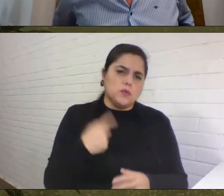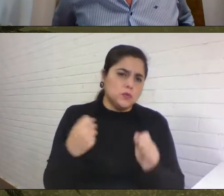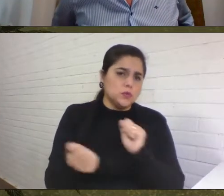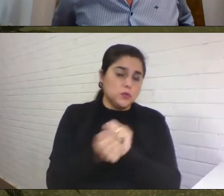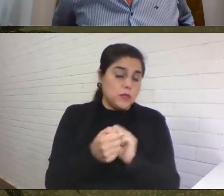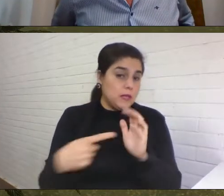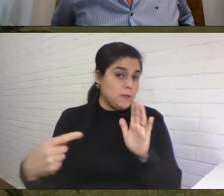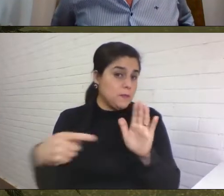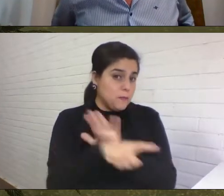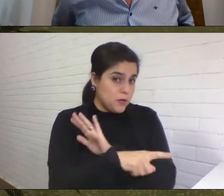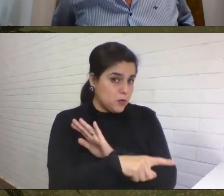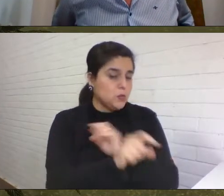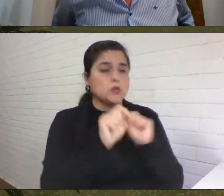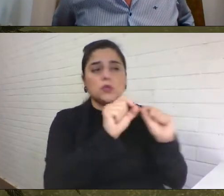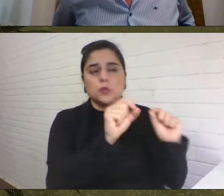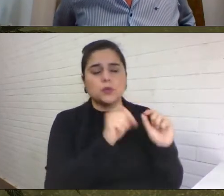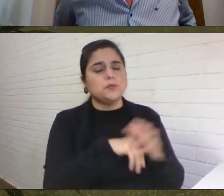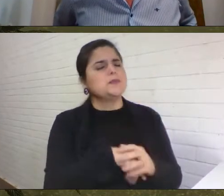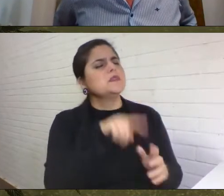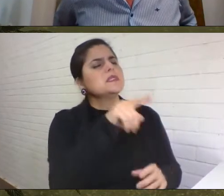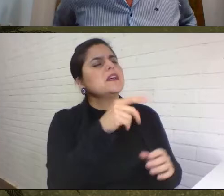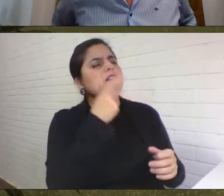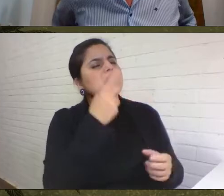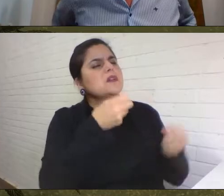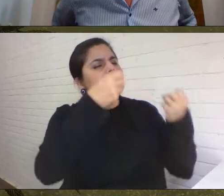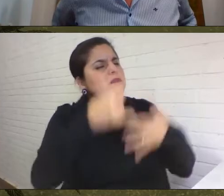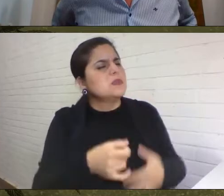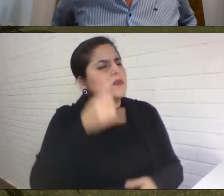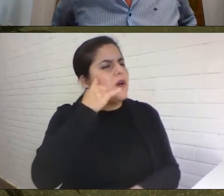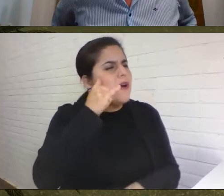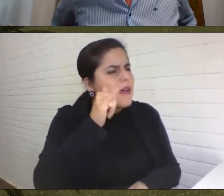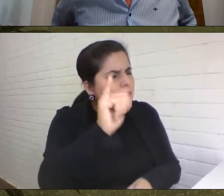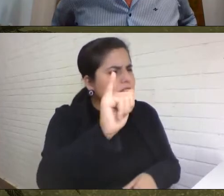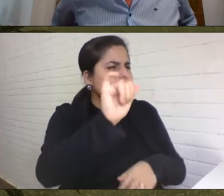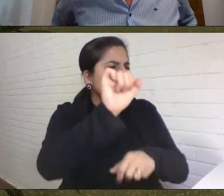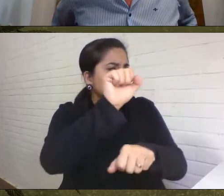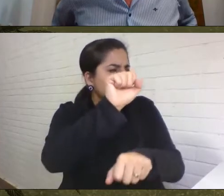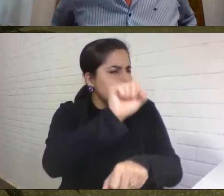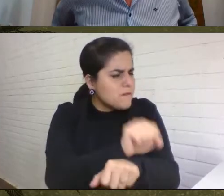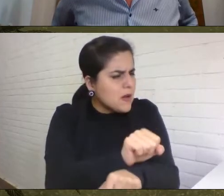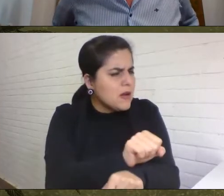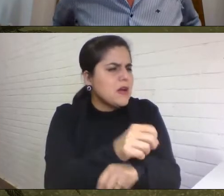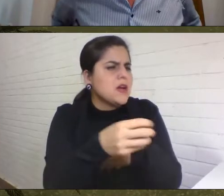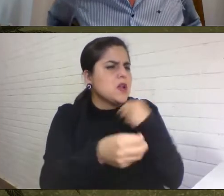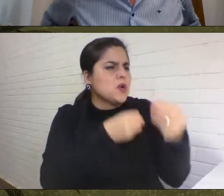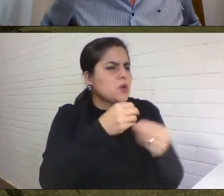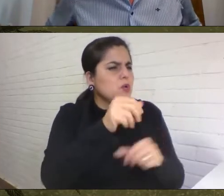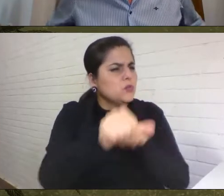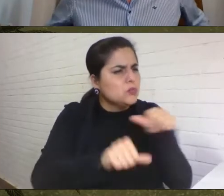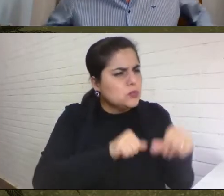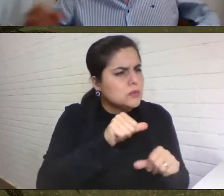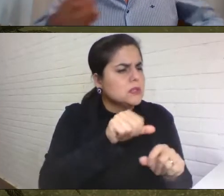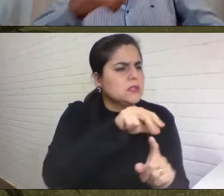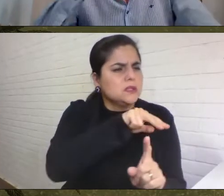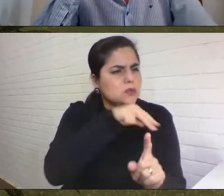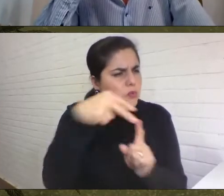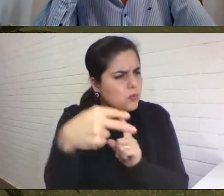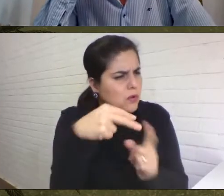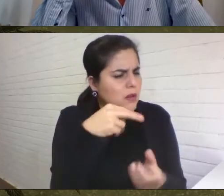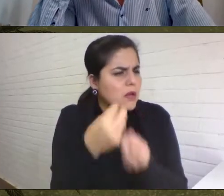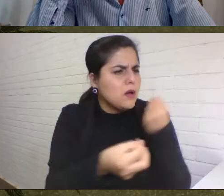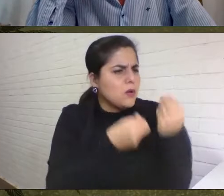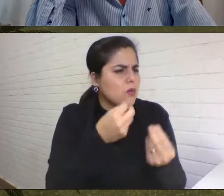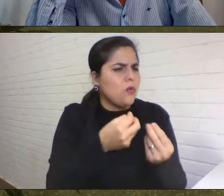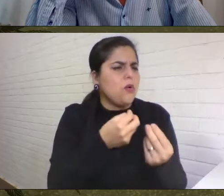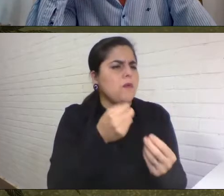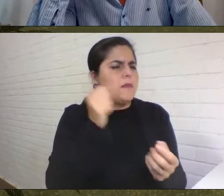à prevenção, que o senhor falou muito, né, que uma mudança de câmbio de olhar, né, da